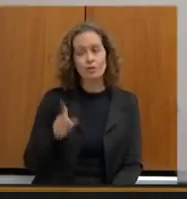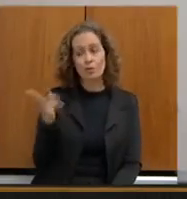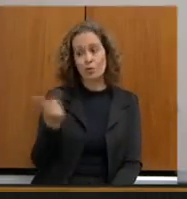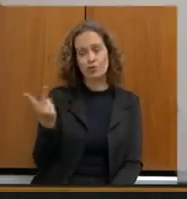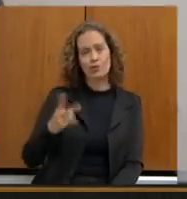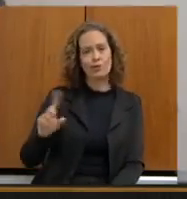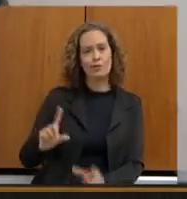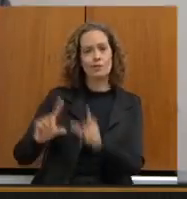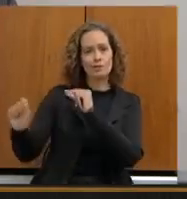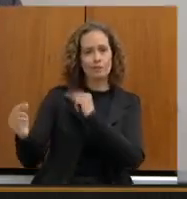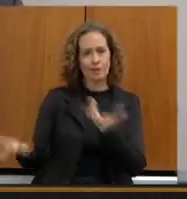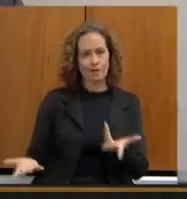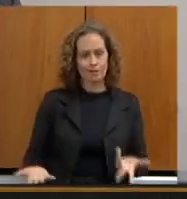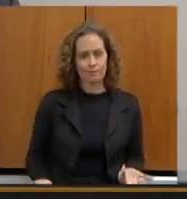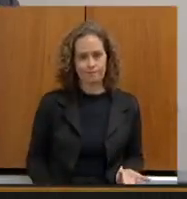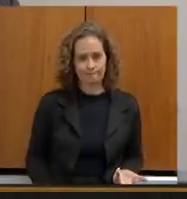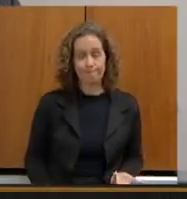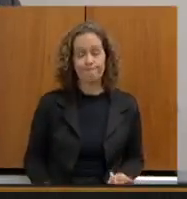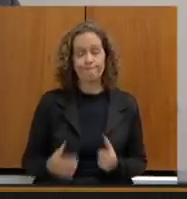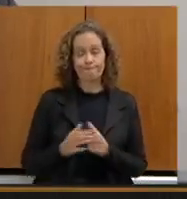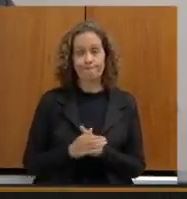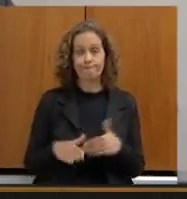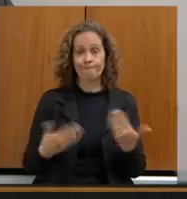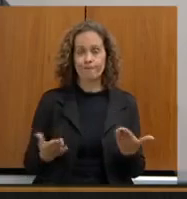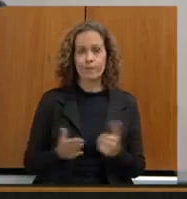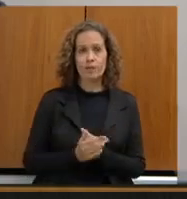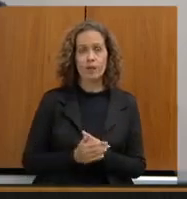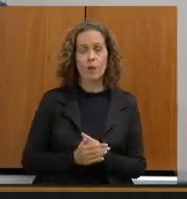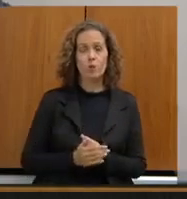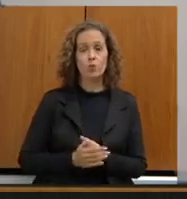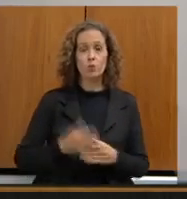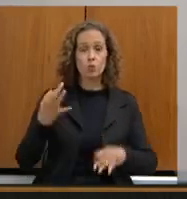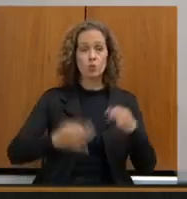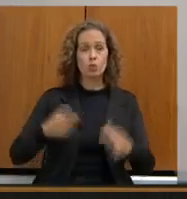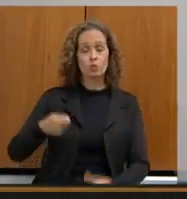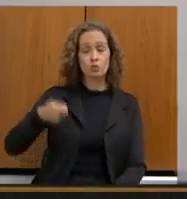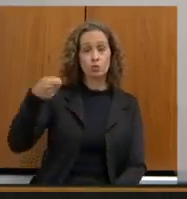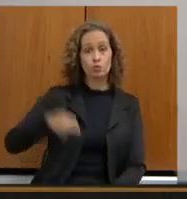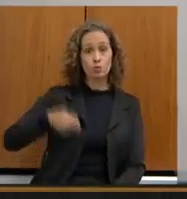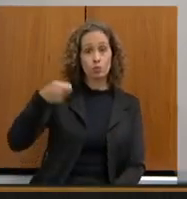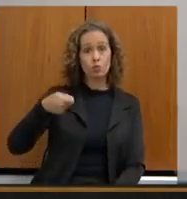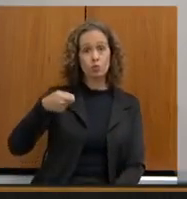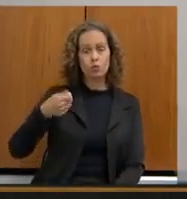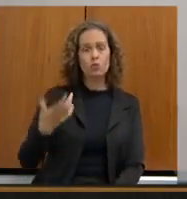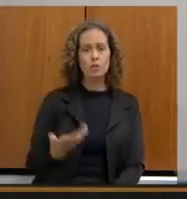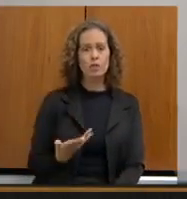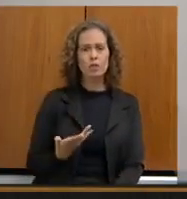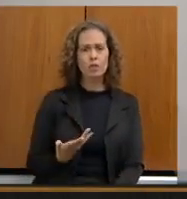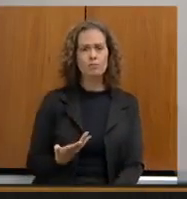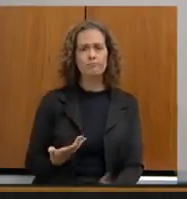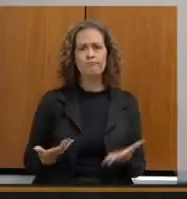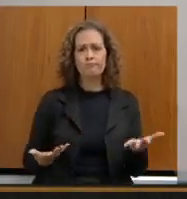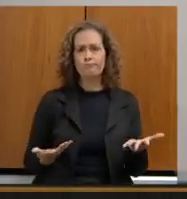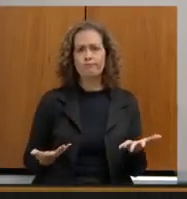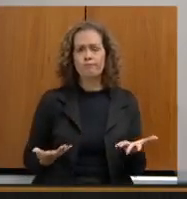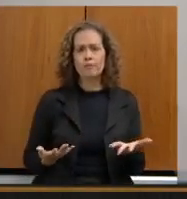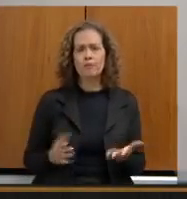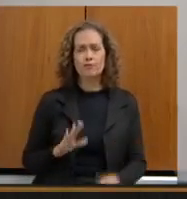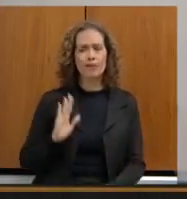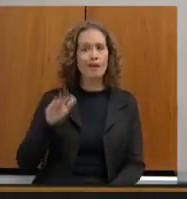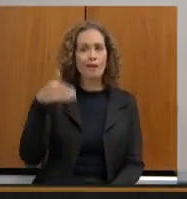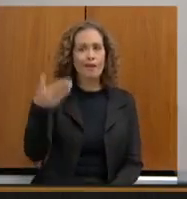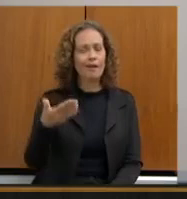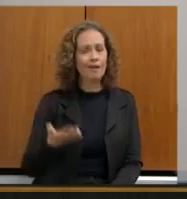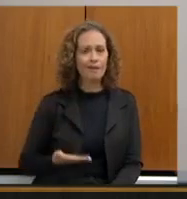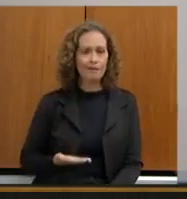especialmente da parte mãe é que o juiz da execução penal passou a uma proximidade além da linha que ele poderia